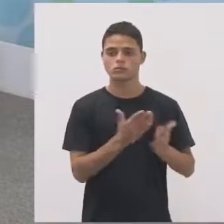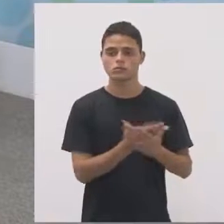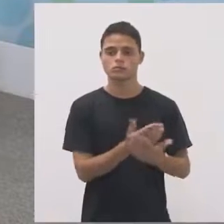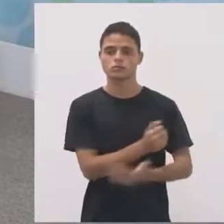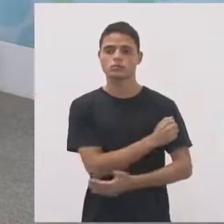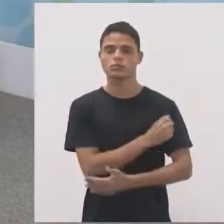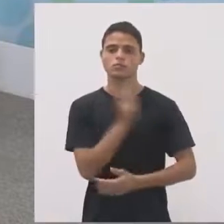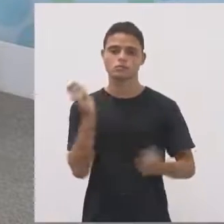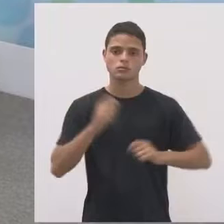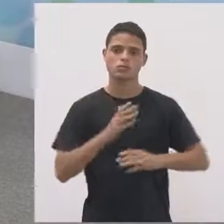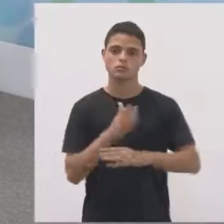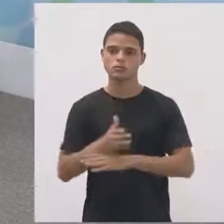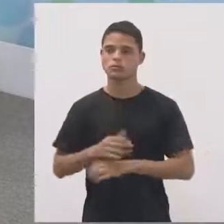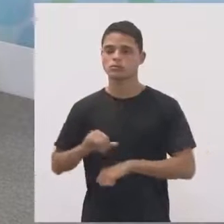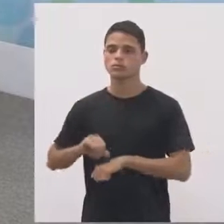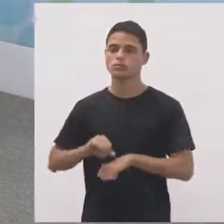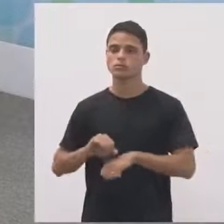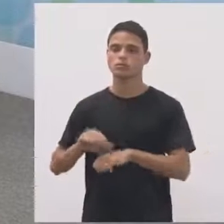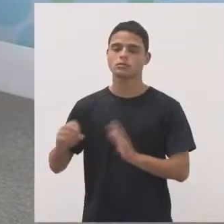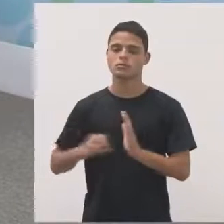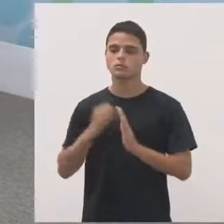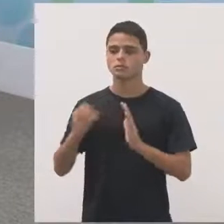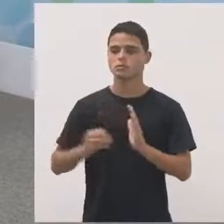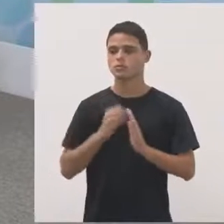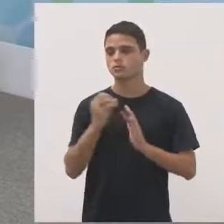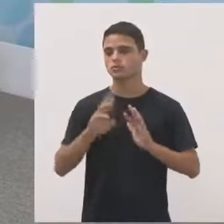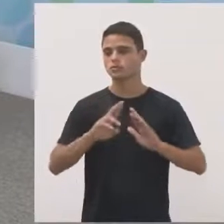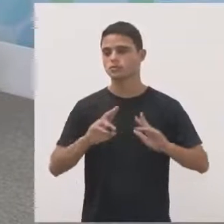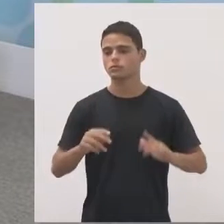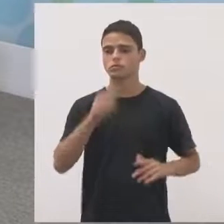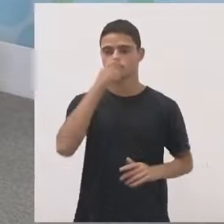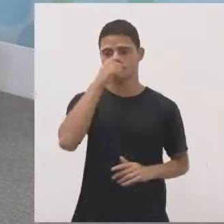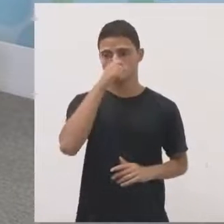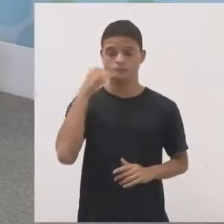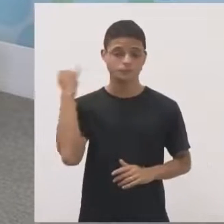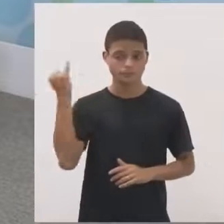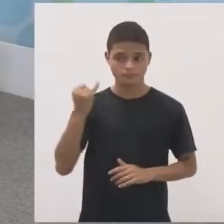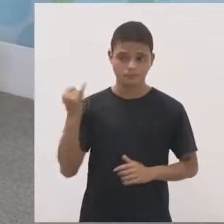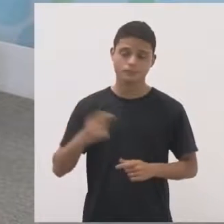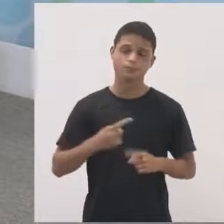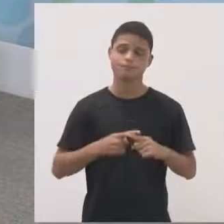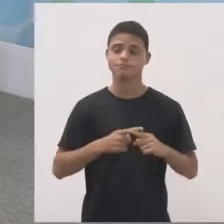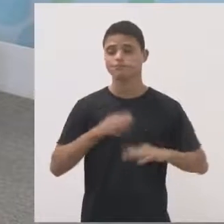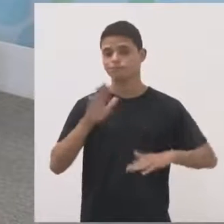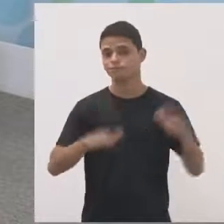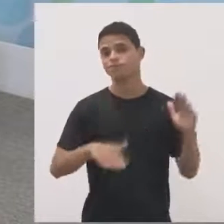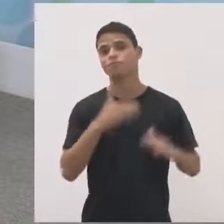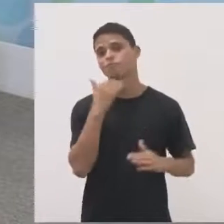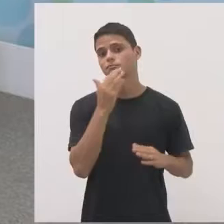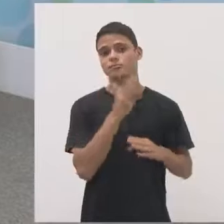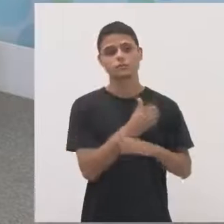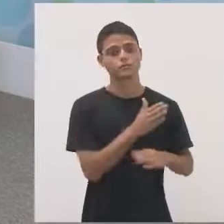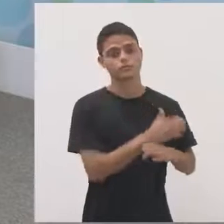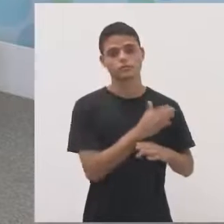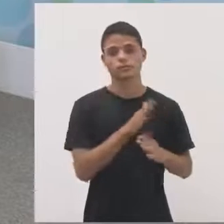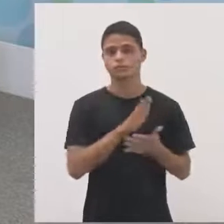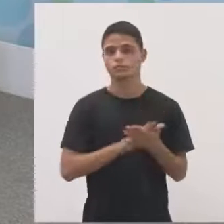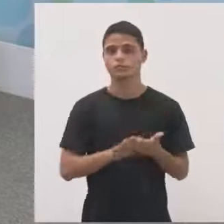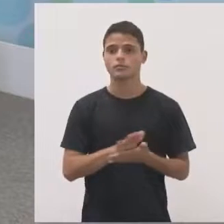na sede, no CAED, no centro de mídias, etc. Tá bom, pessoal? Então, isso é super importante, porque senão você não vai conseguir entrar nenhum